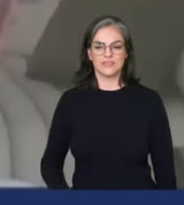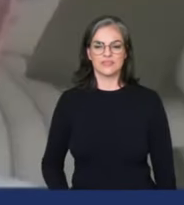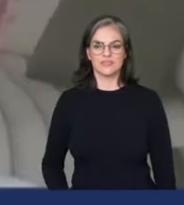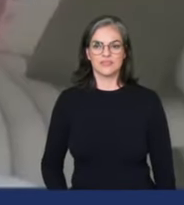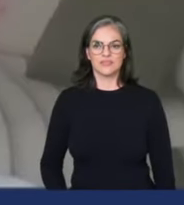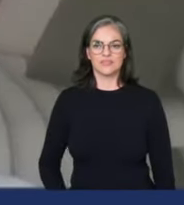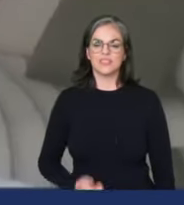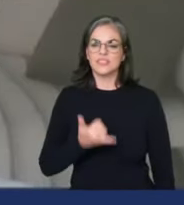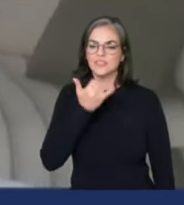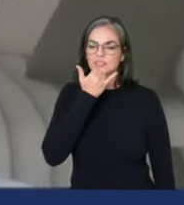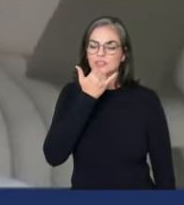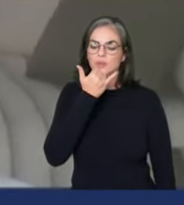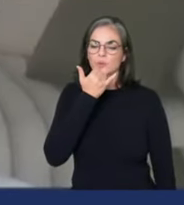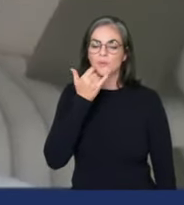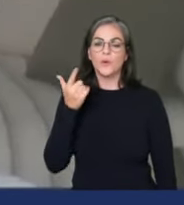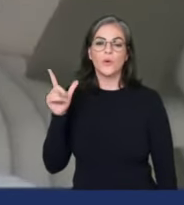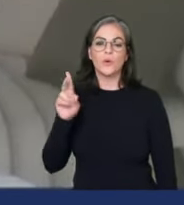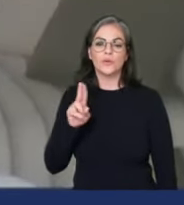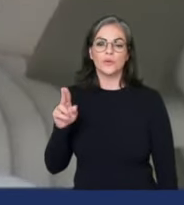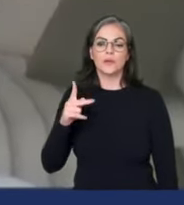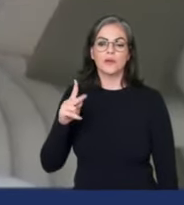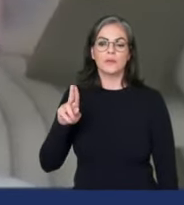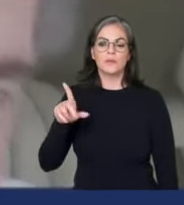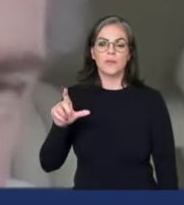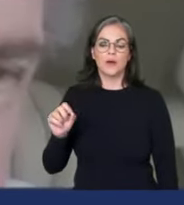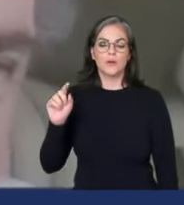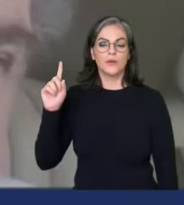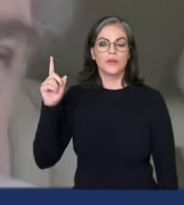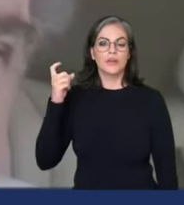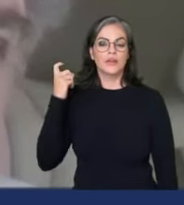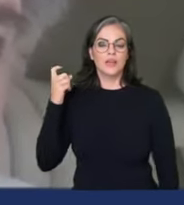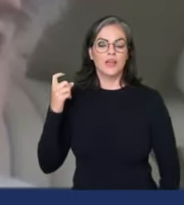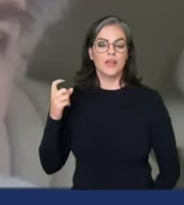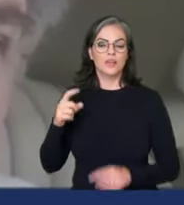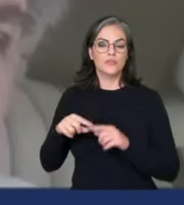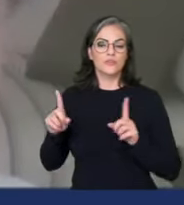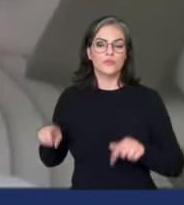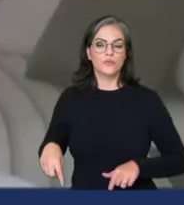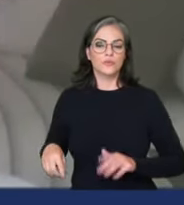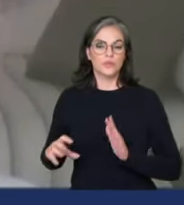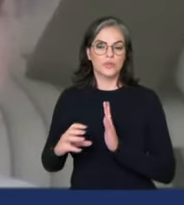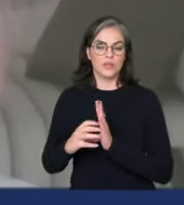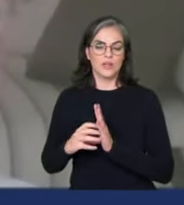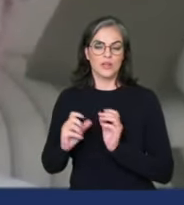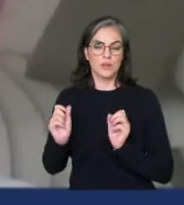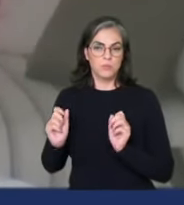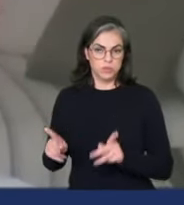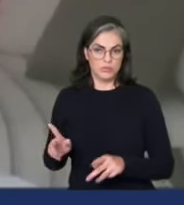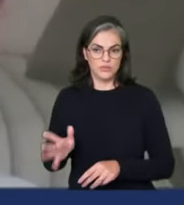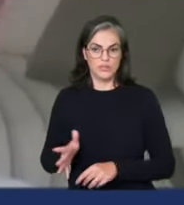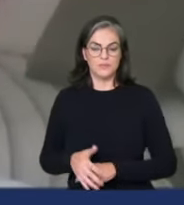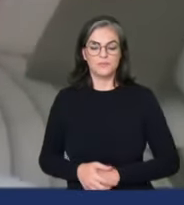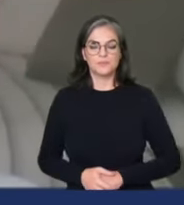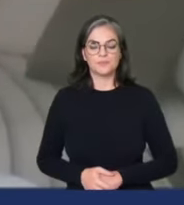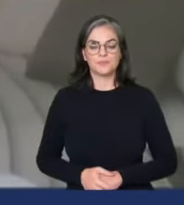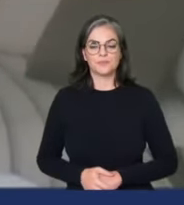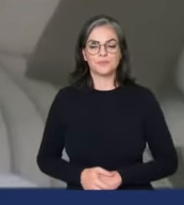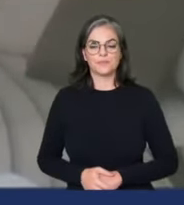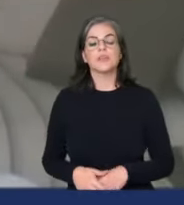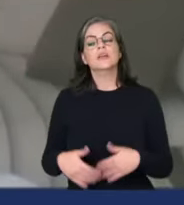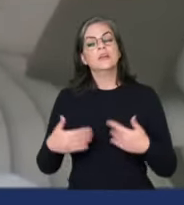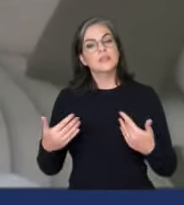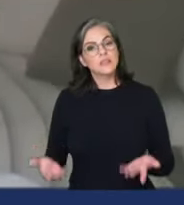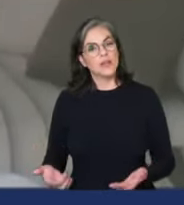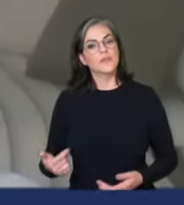O Paulo César Ribeiro Lima, ex-consultor legislativo. Da audiência pública. Parabéns aí, deputado Zé Neto e